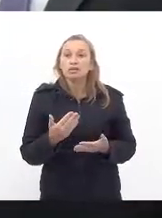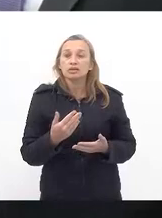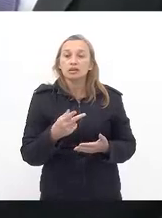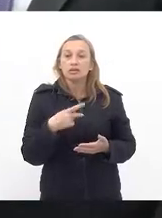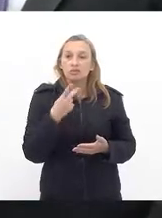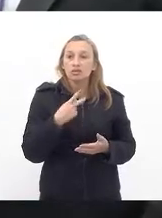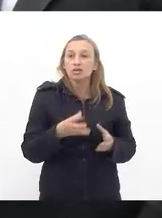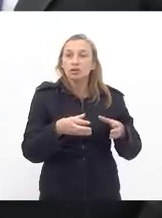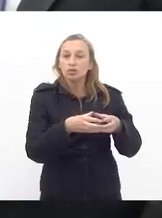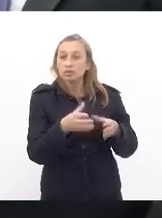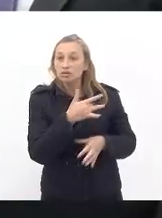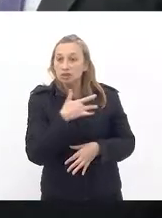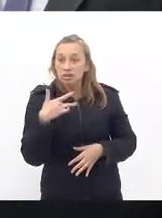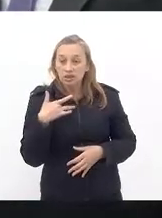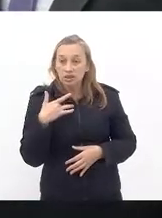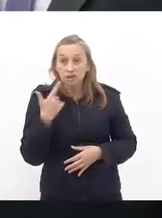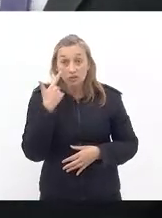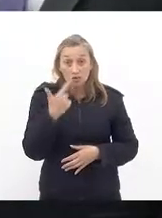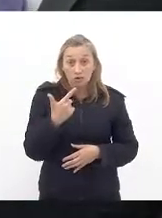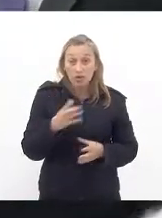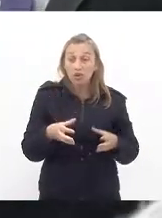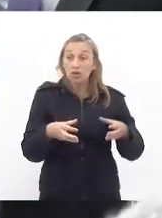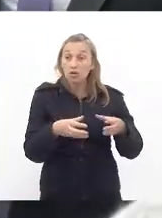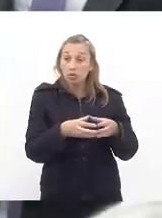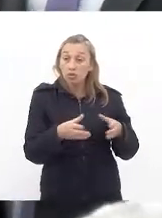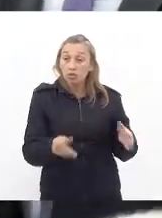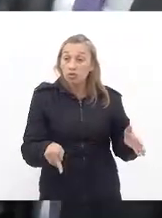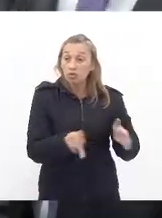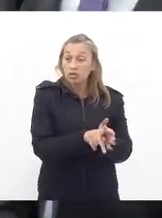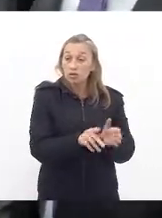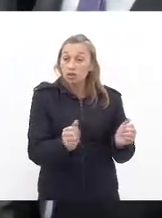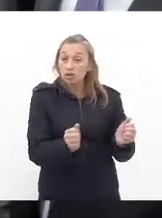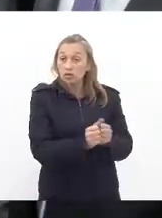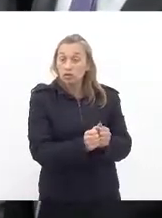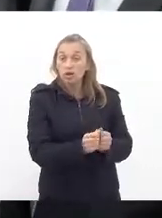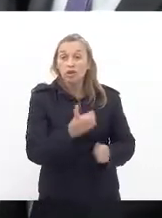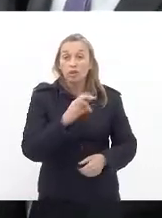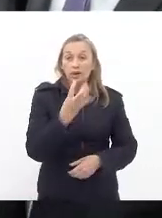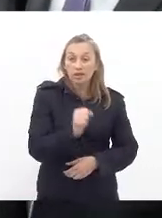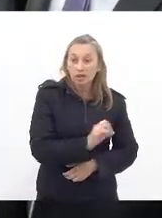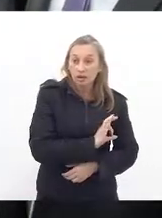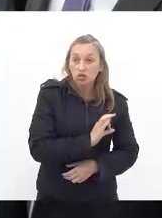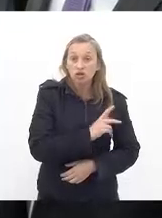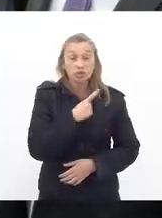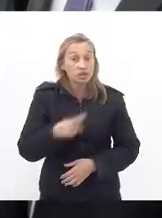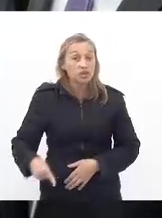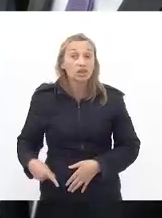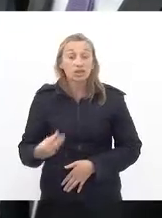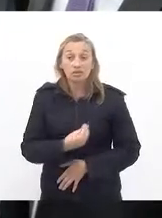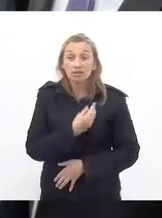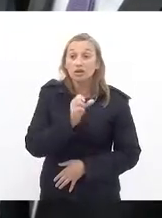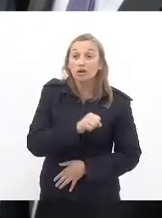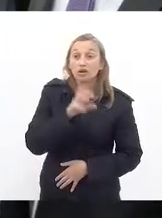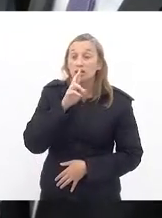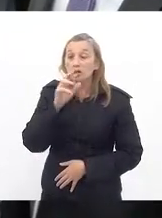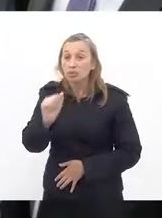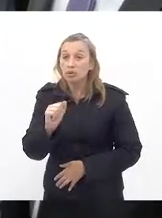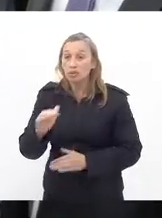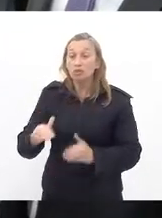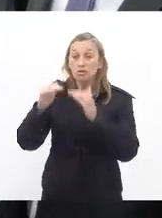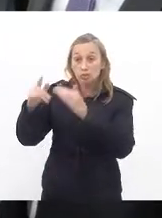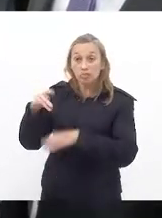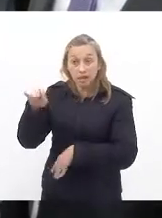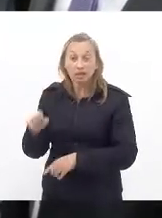parecer à comissão de saúde você vê os membros que estão presentes a Marta Rocha Presidente estava presente o Rodrigo Amorim como